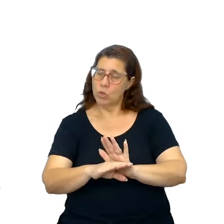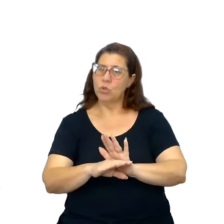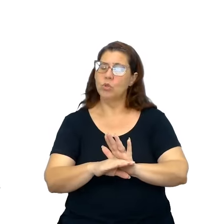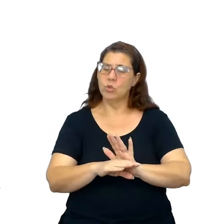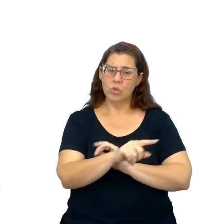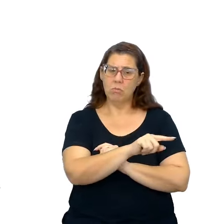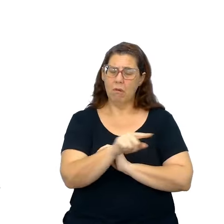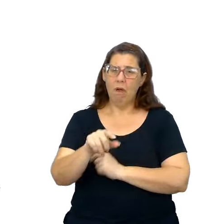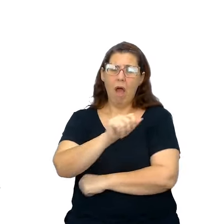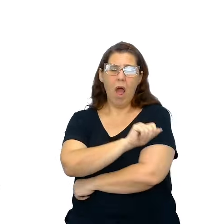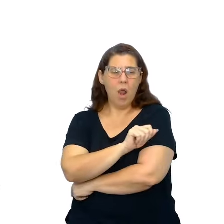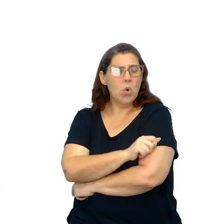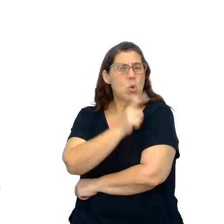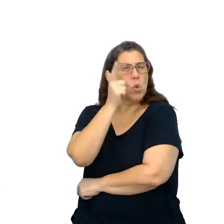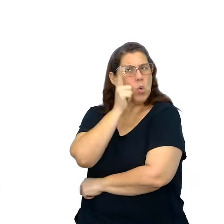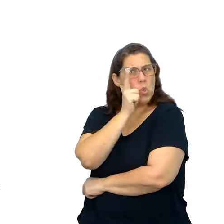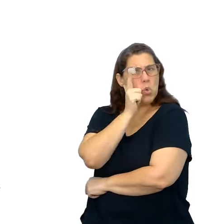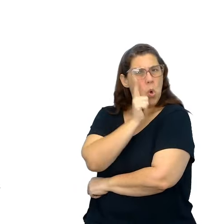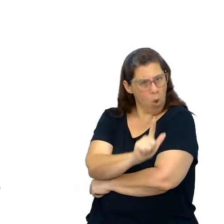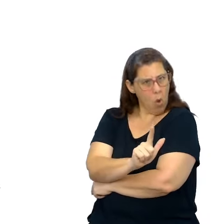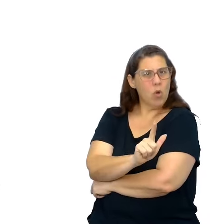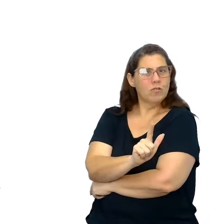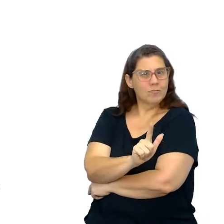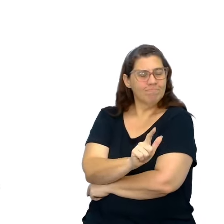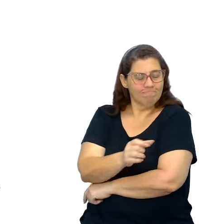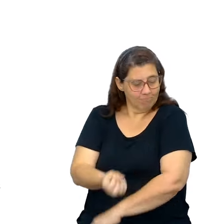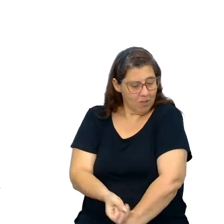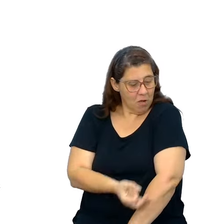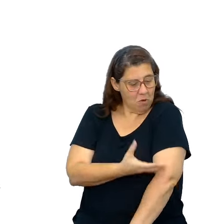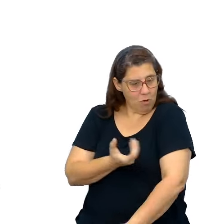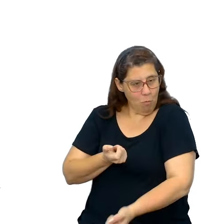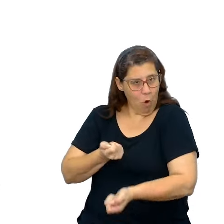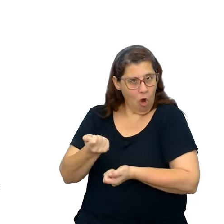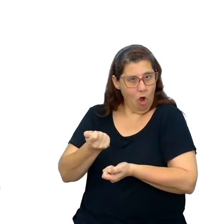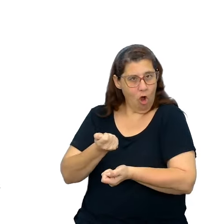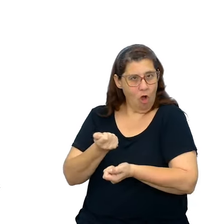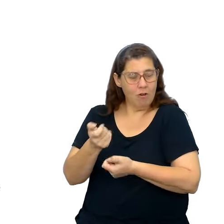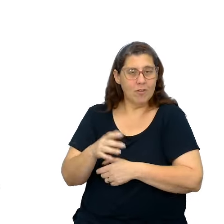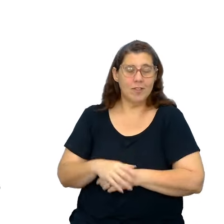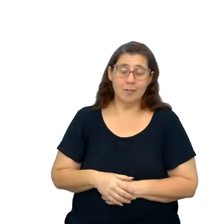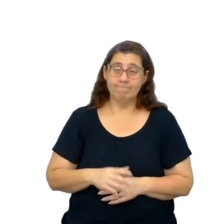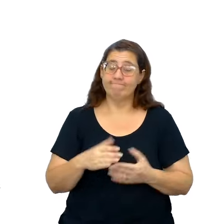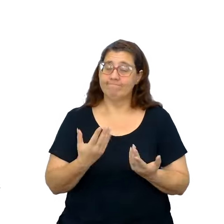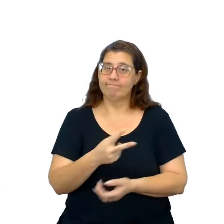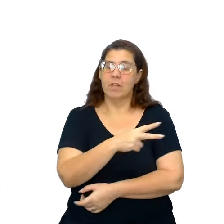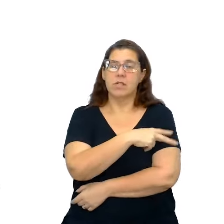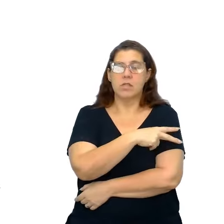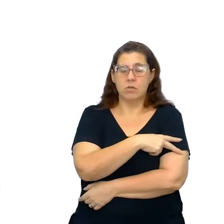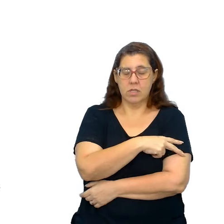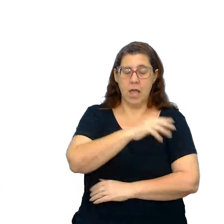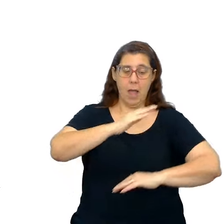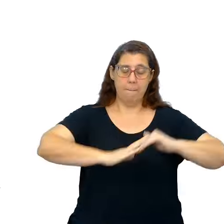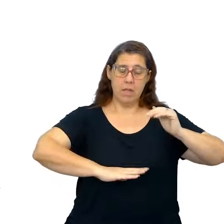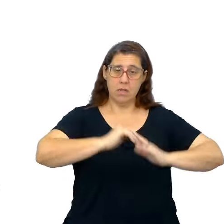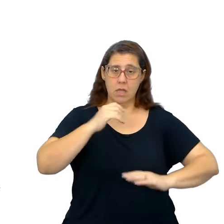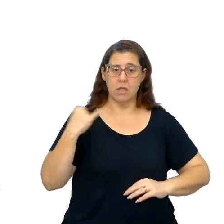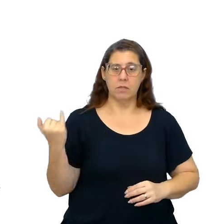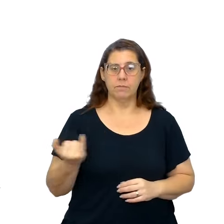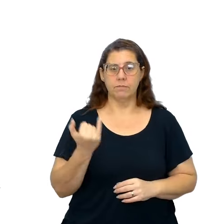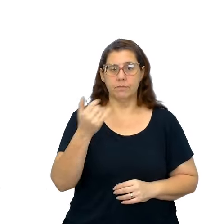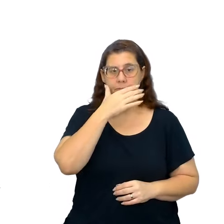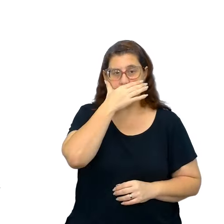eles consigam lidar com essas tantas emoções que o Valdir está trazendo. Bom, na segunda série, a habilidade essencial, pessoal,